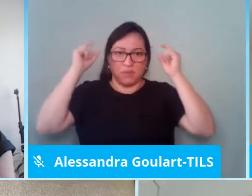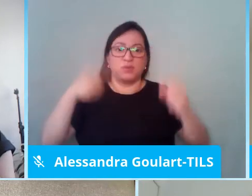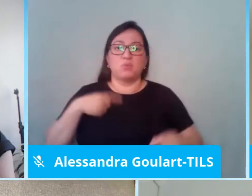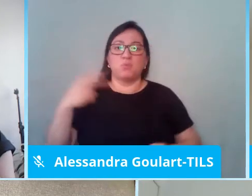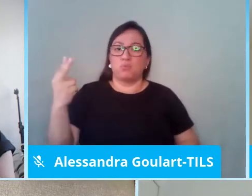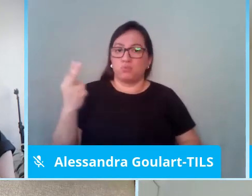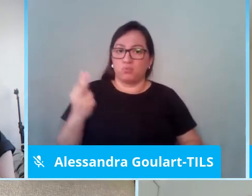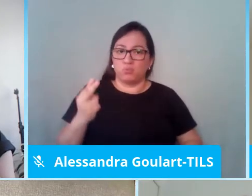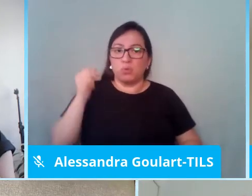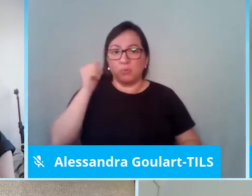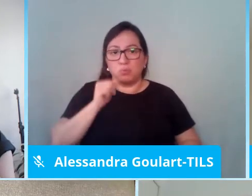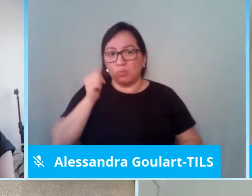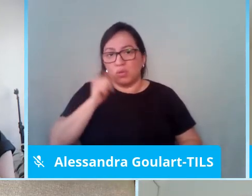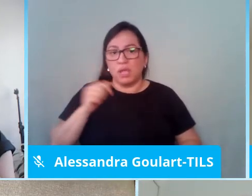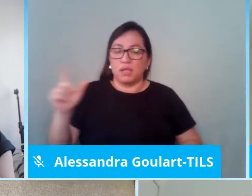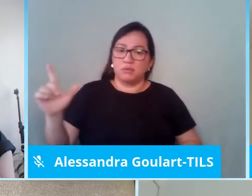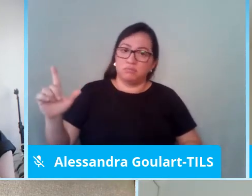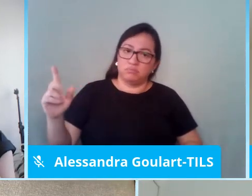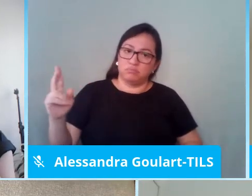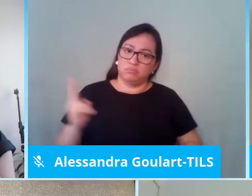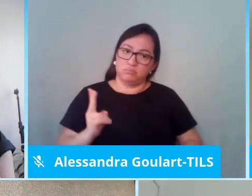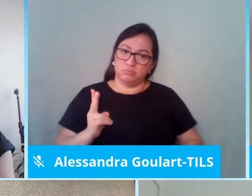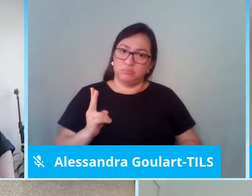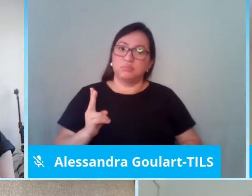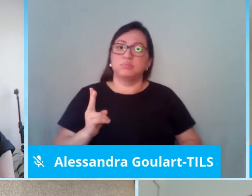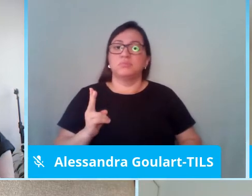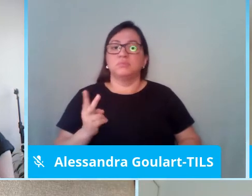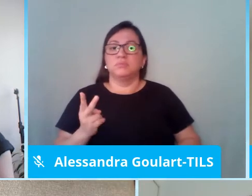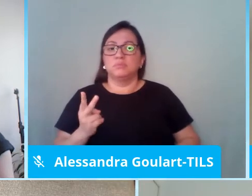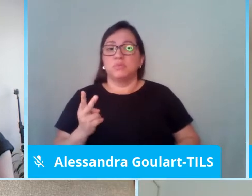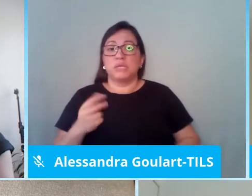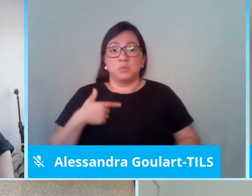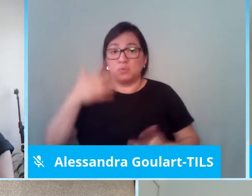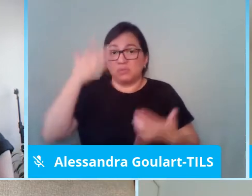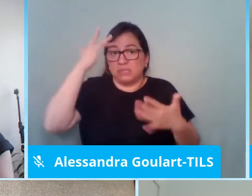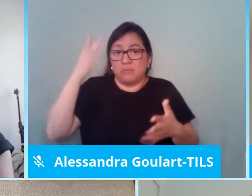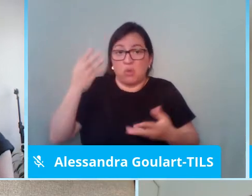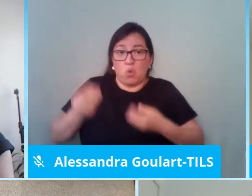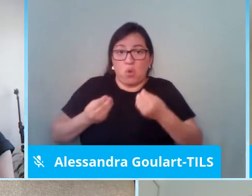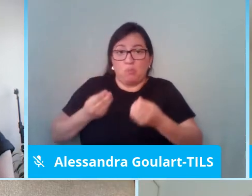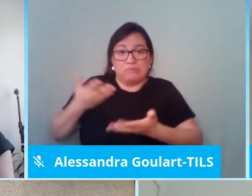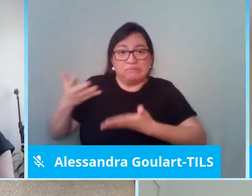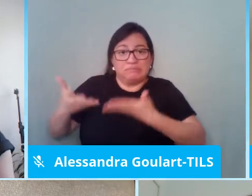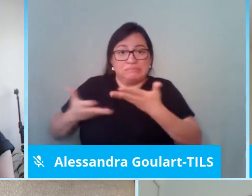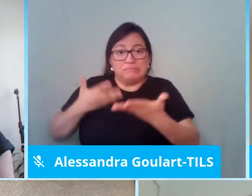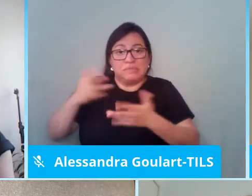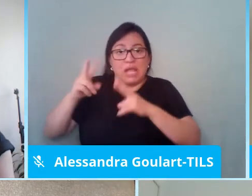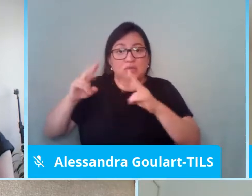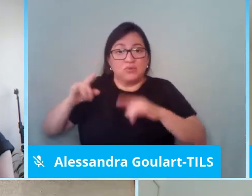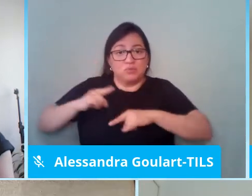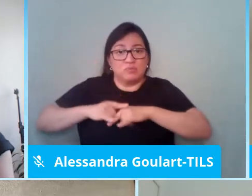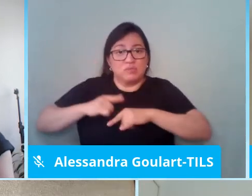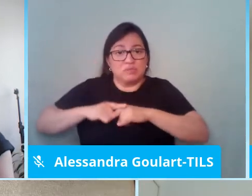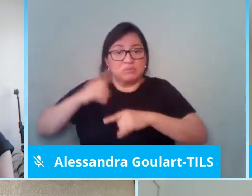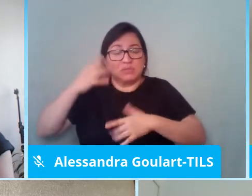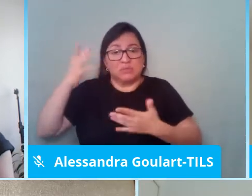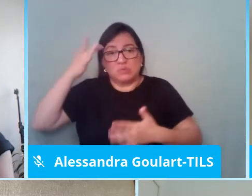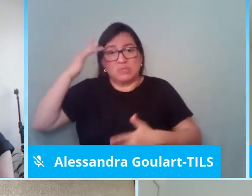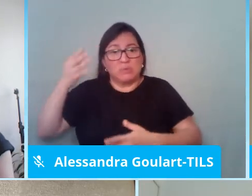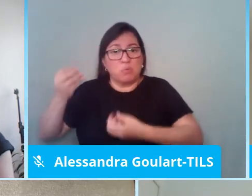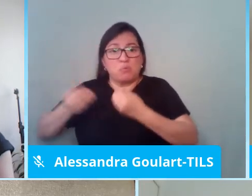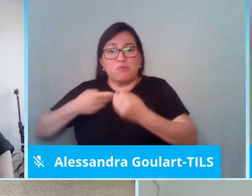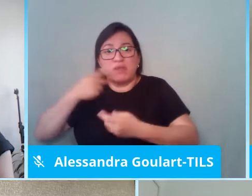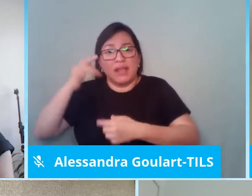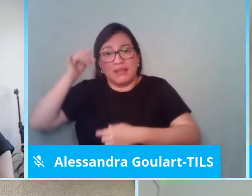minha comunidade e eu não sabia como lidar as questões de prevenção e eu fui estudar, porque para mim aquilo era